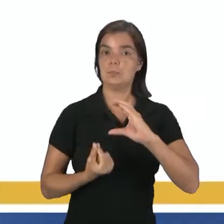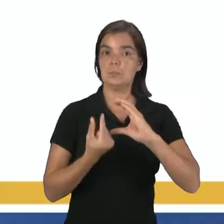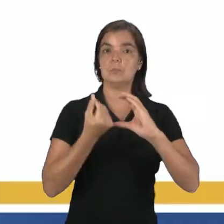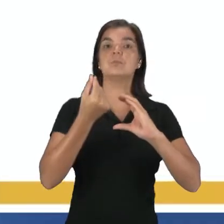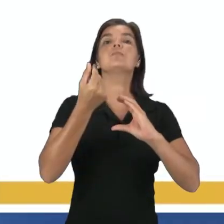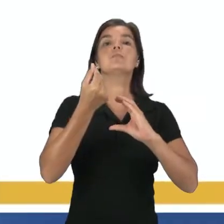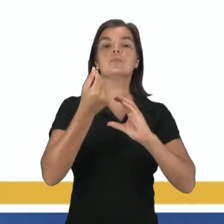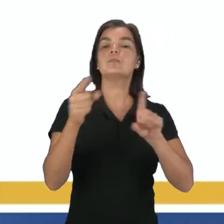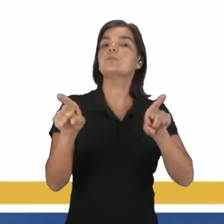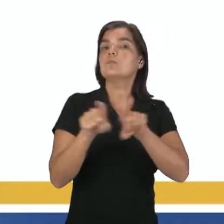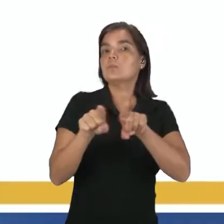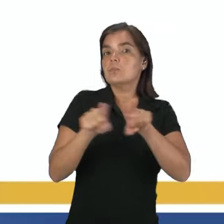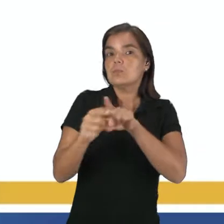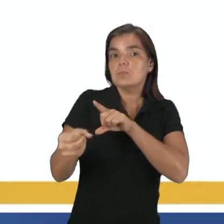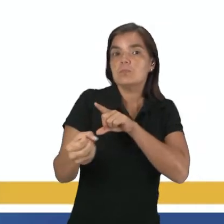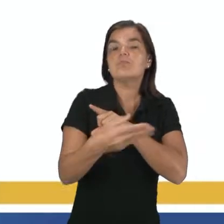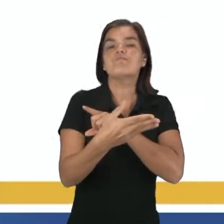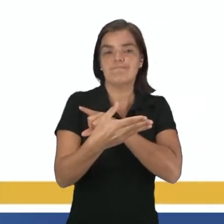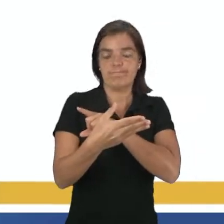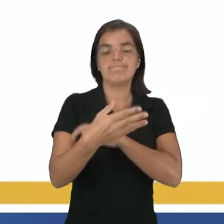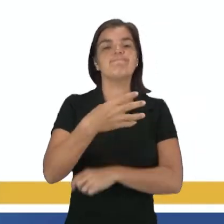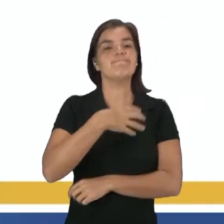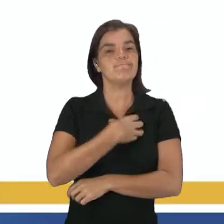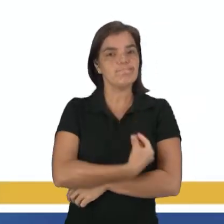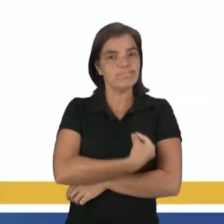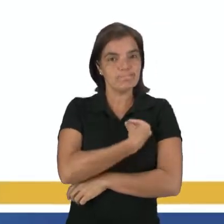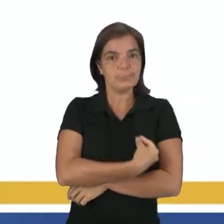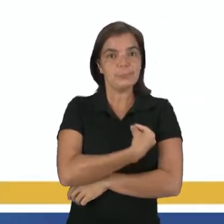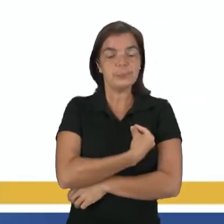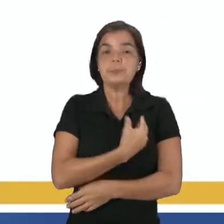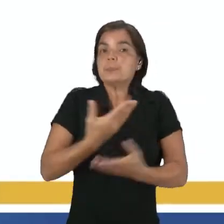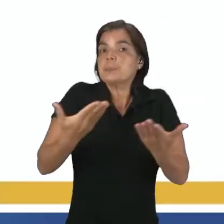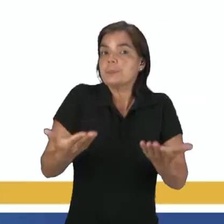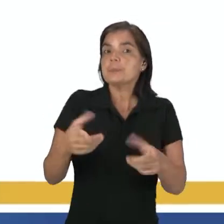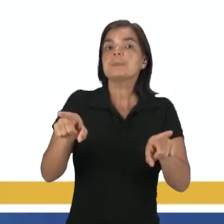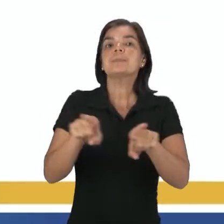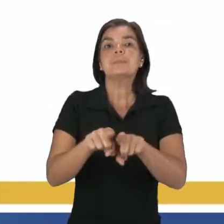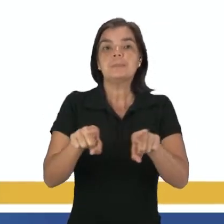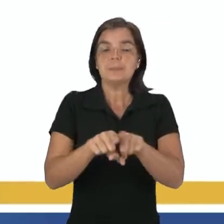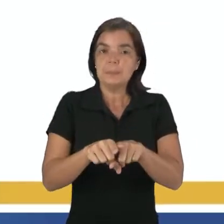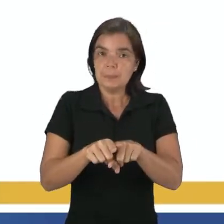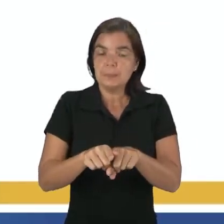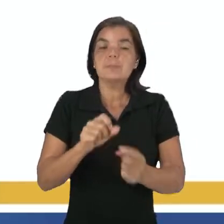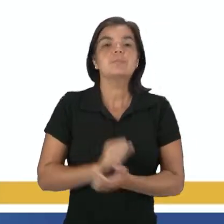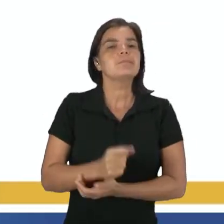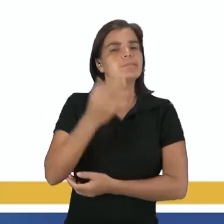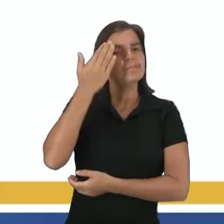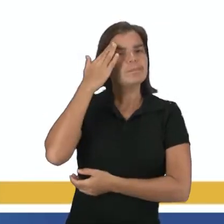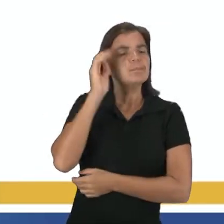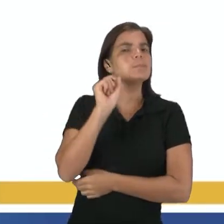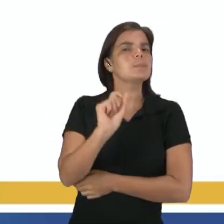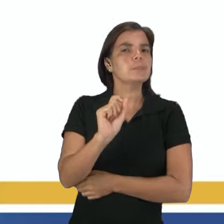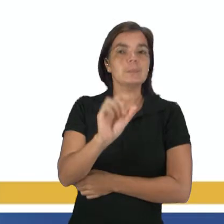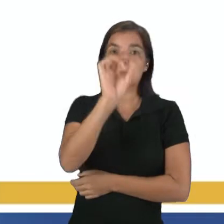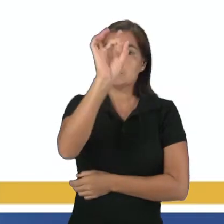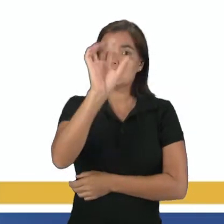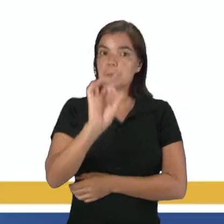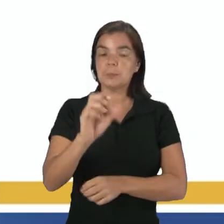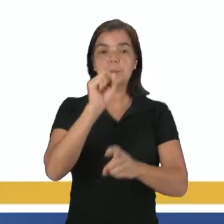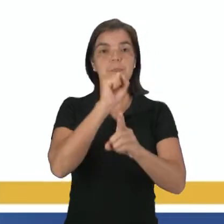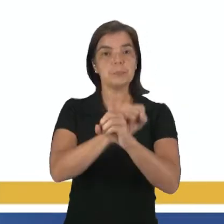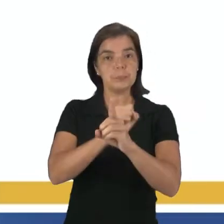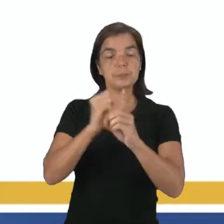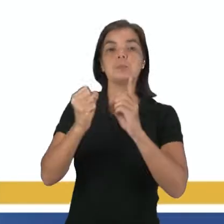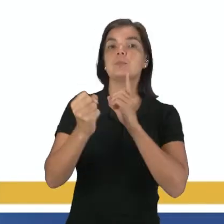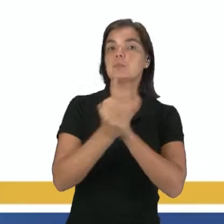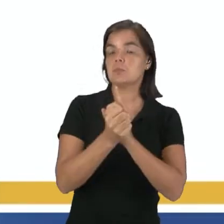seja, o nosso atual modo de produção. E nós temos que levar em consideração que cada